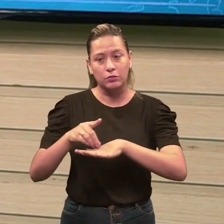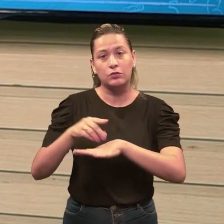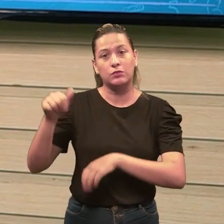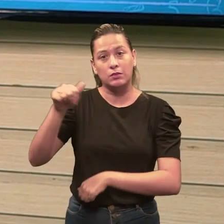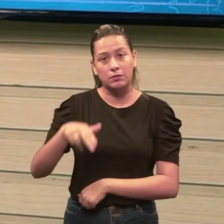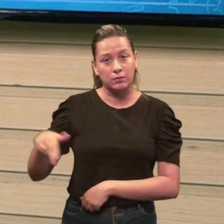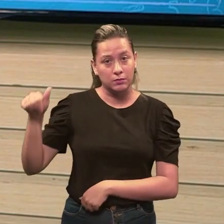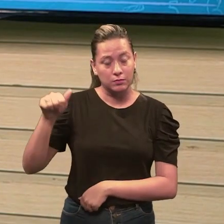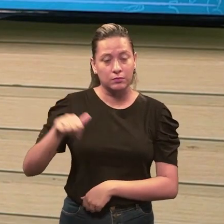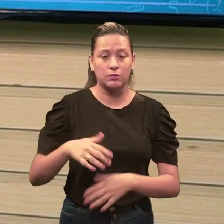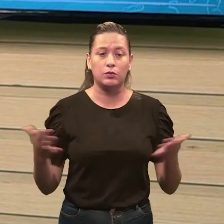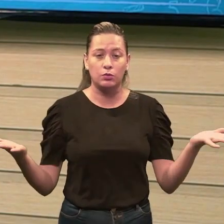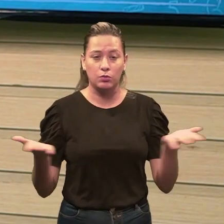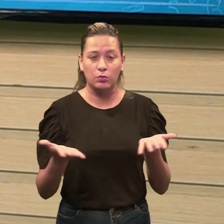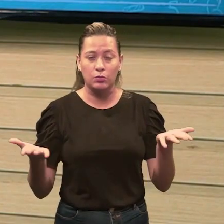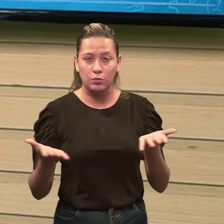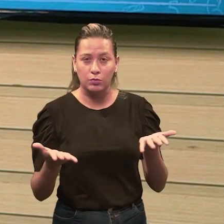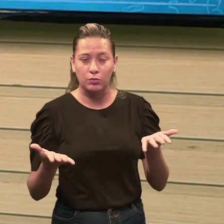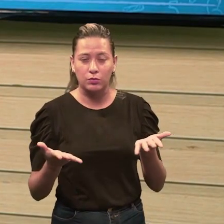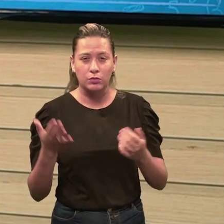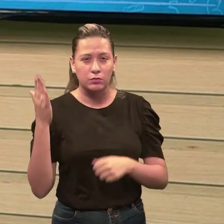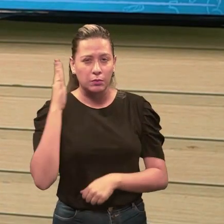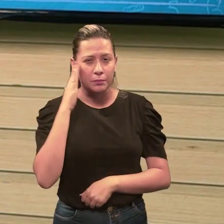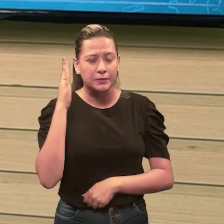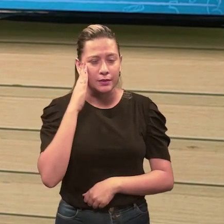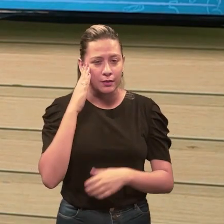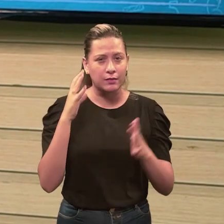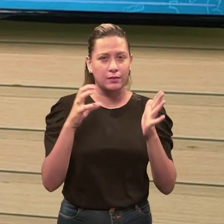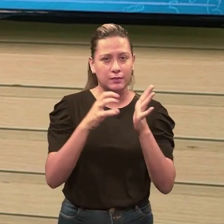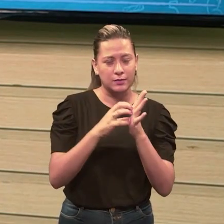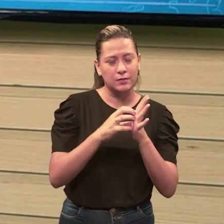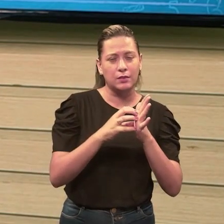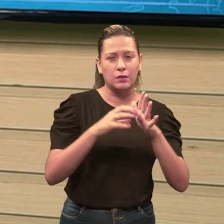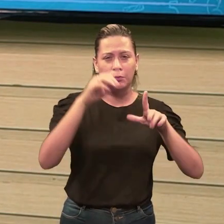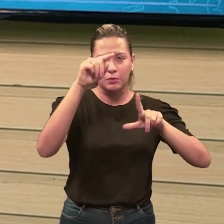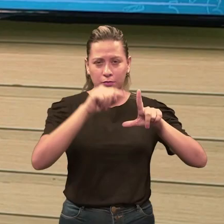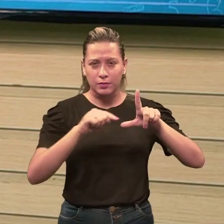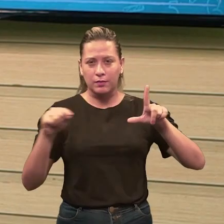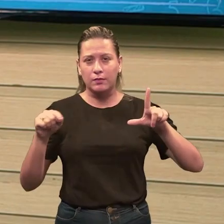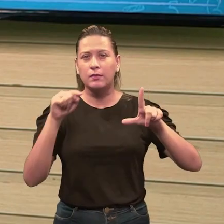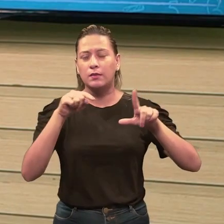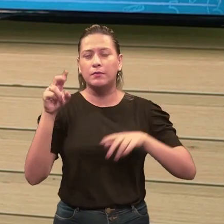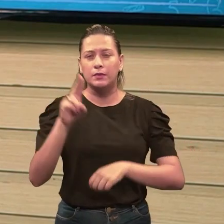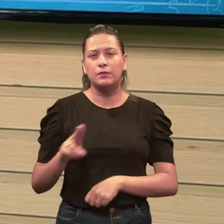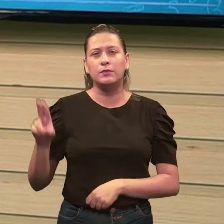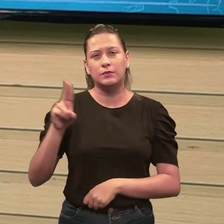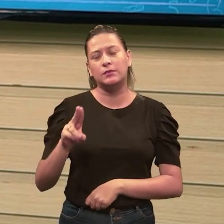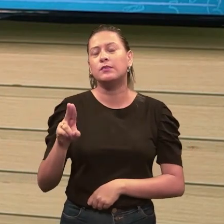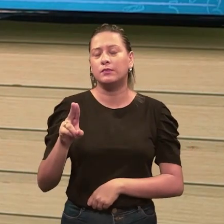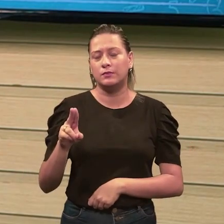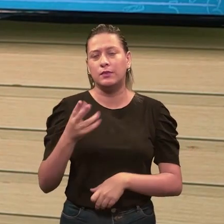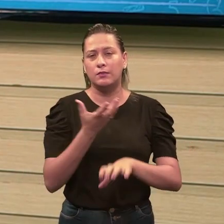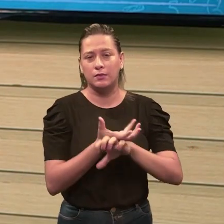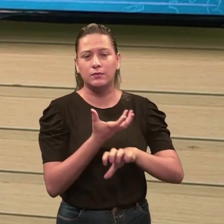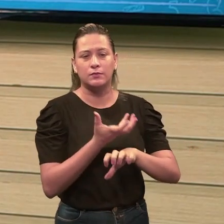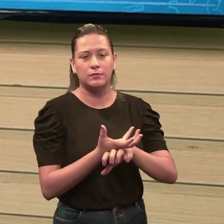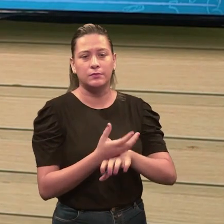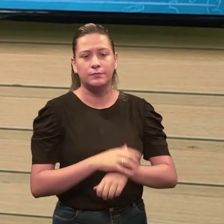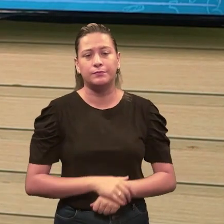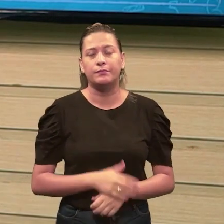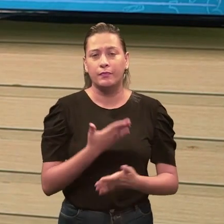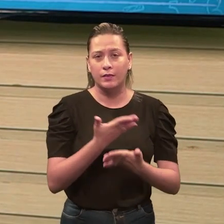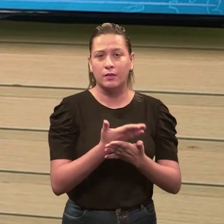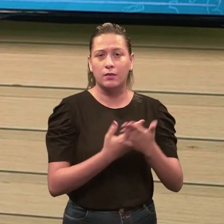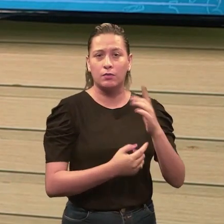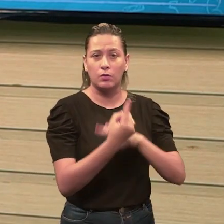nós vamos conhecer um pouco sobre simbologias e diagramas utilizados aí nessa disciplina. Na nossa primeira aula nós